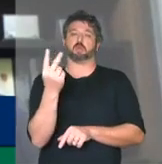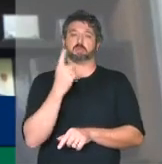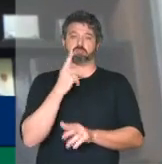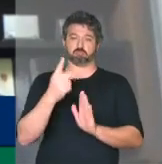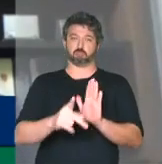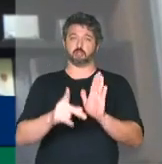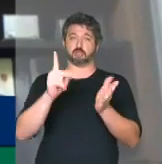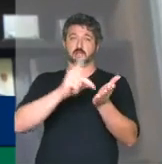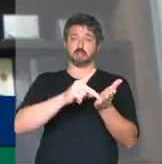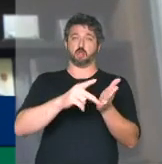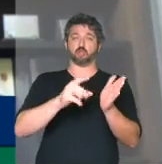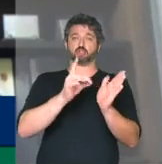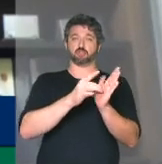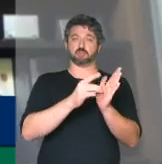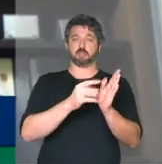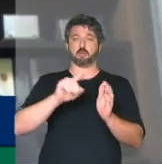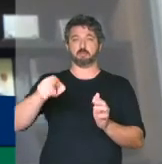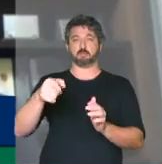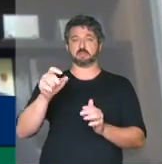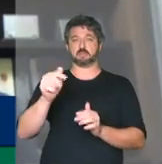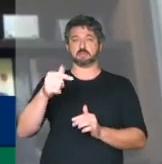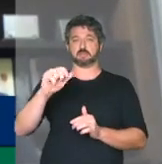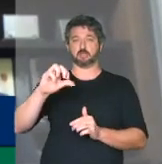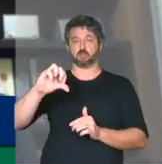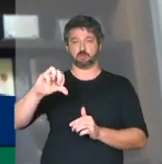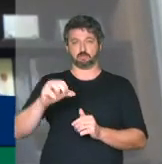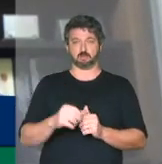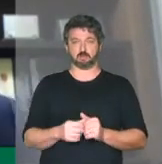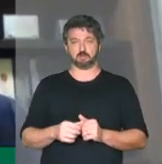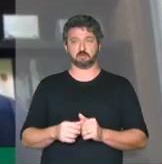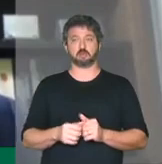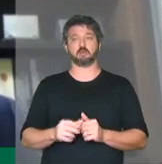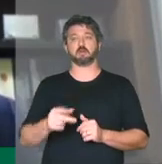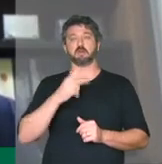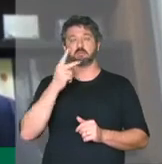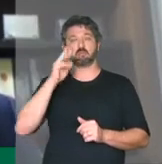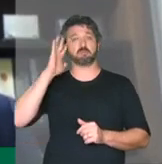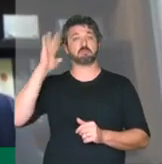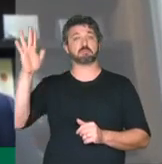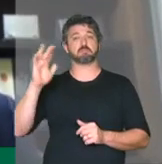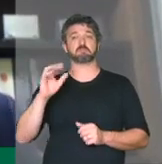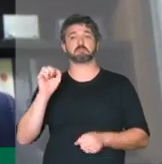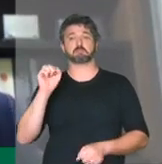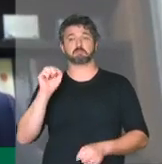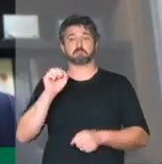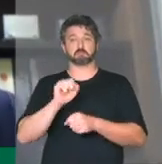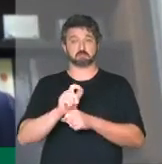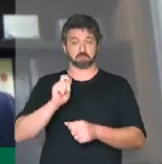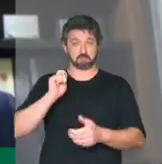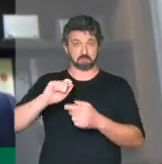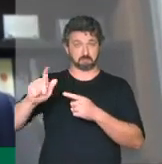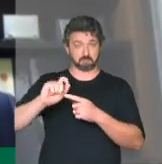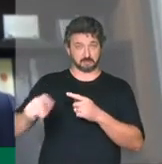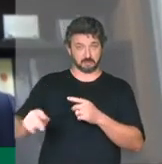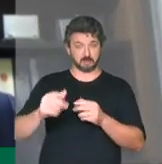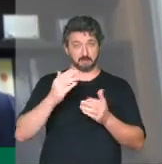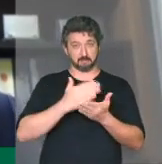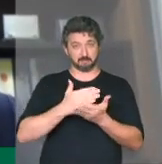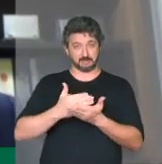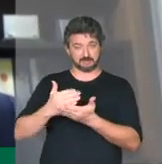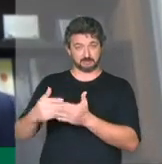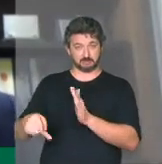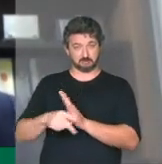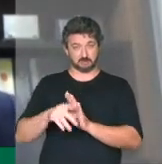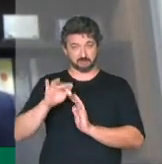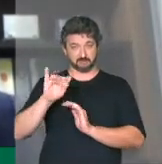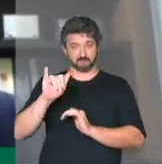PL originário, no 1079, na parte em que já deixa a previsão de suspensão do pagamento das prestações do FIES